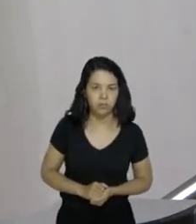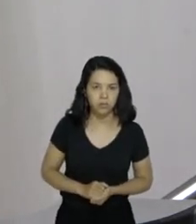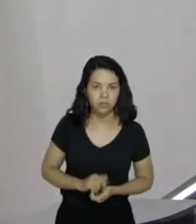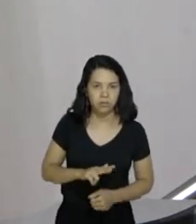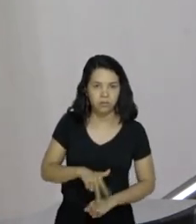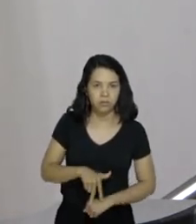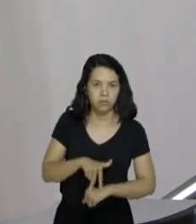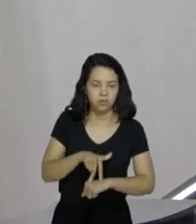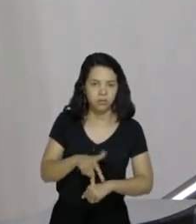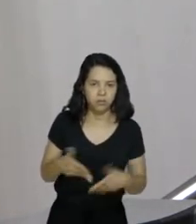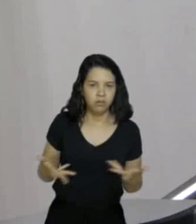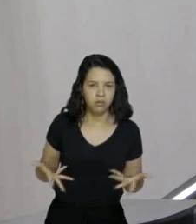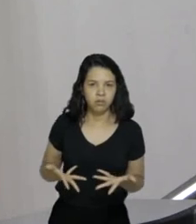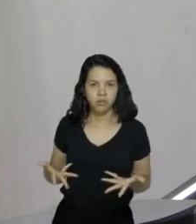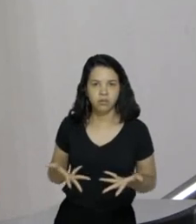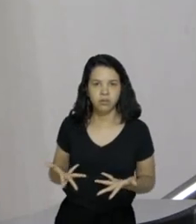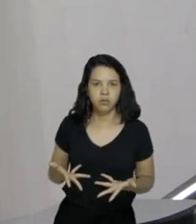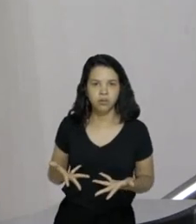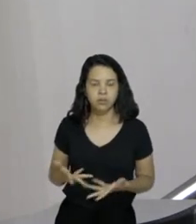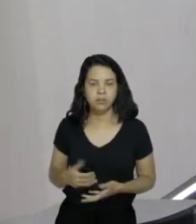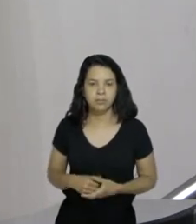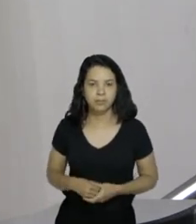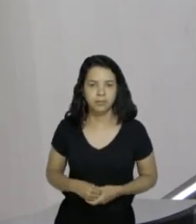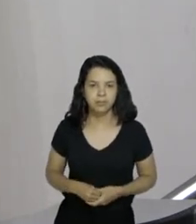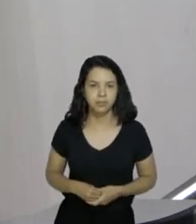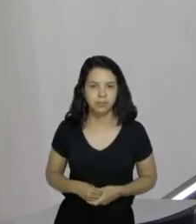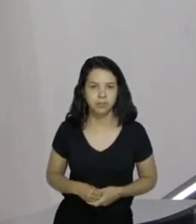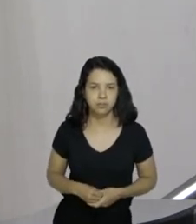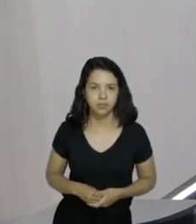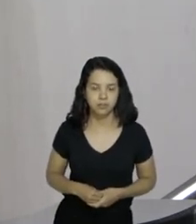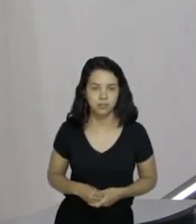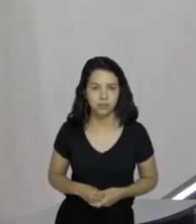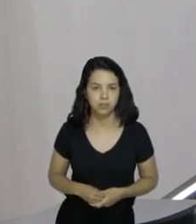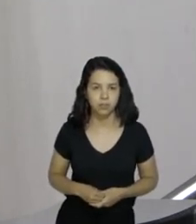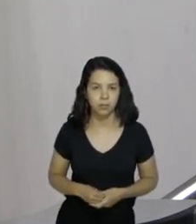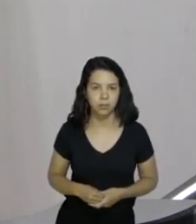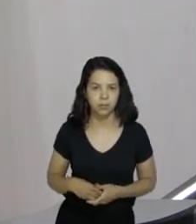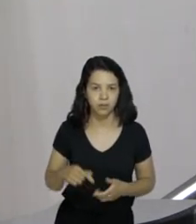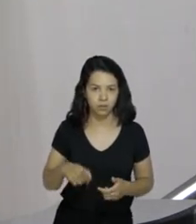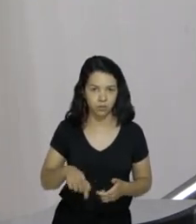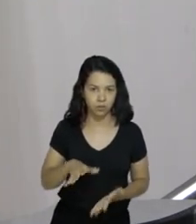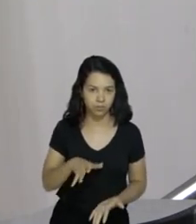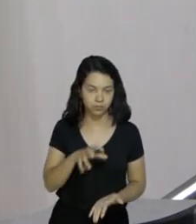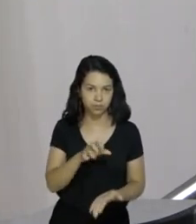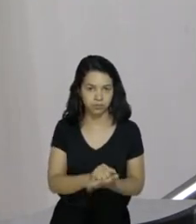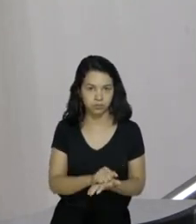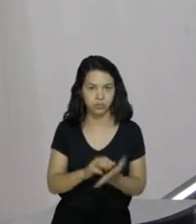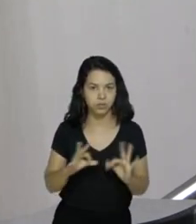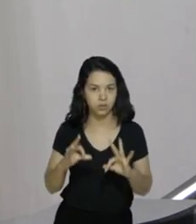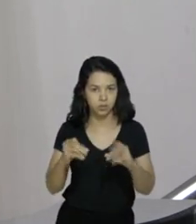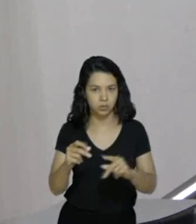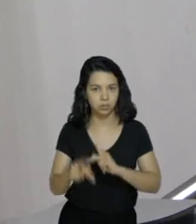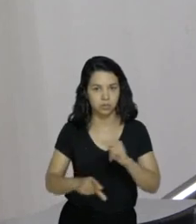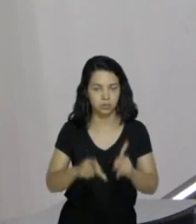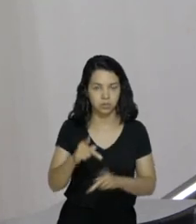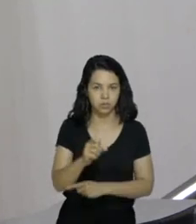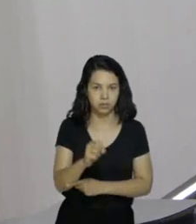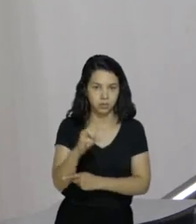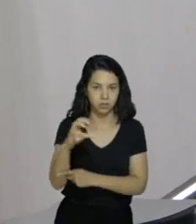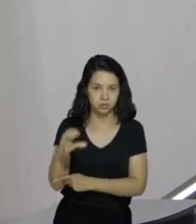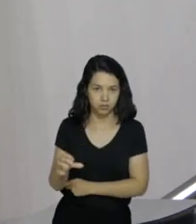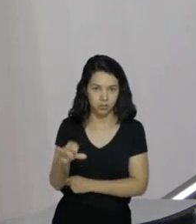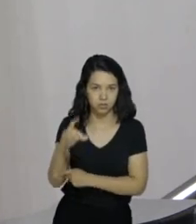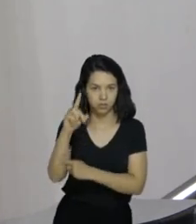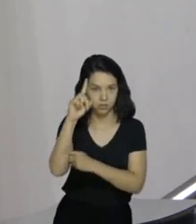tribuna aqui, caros pares, para fazer um registro a todos os catarinenses de uma